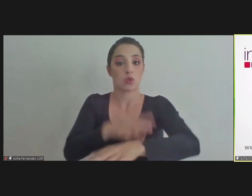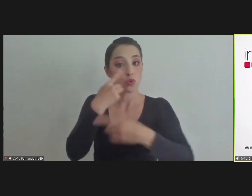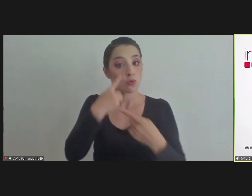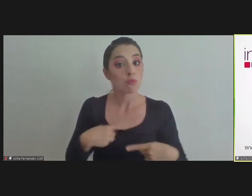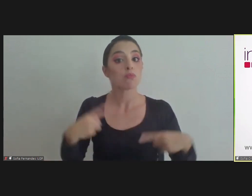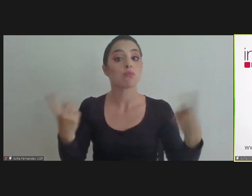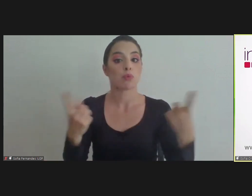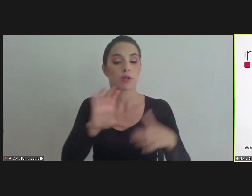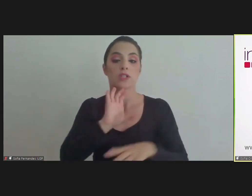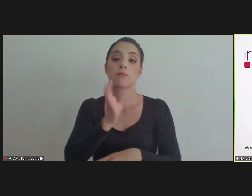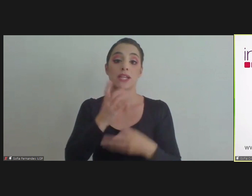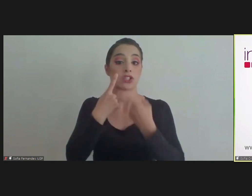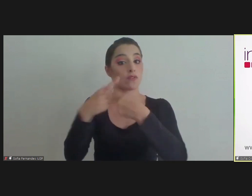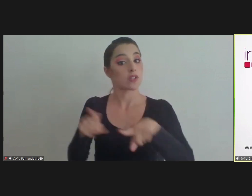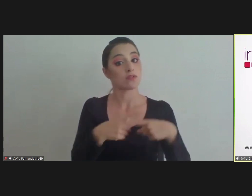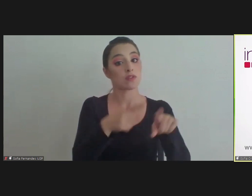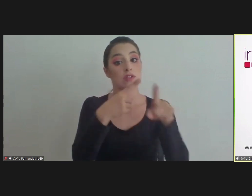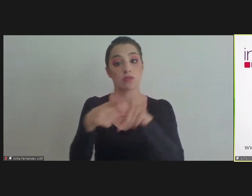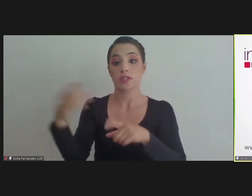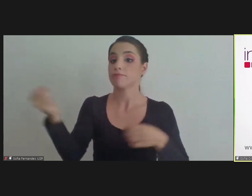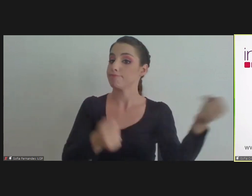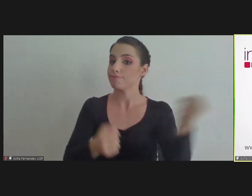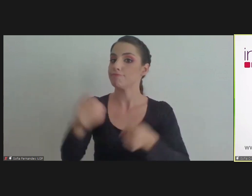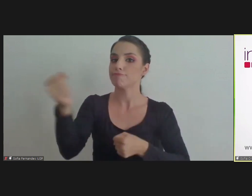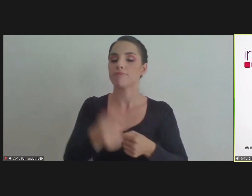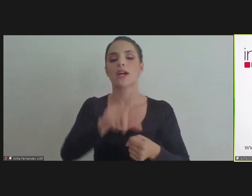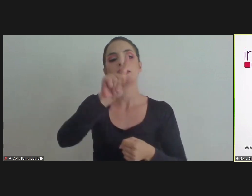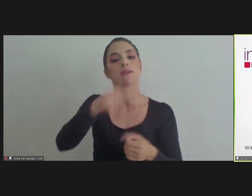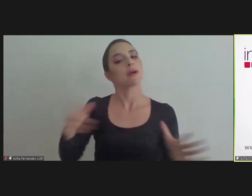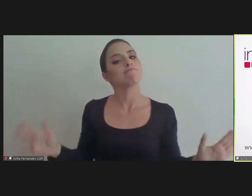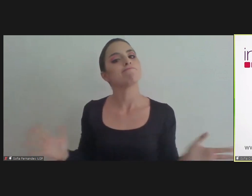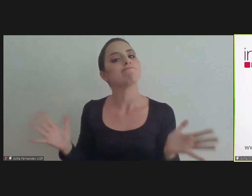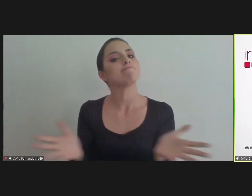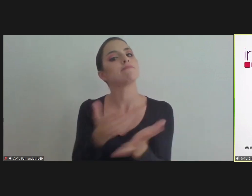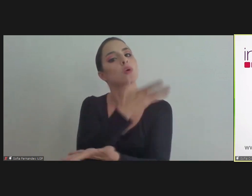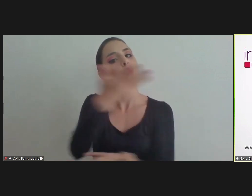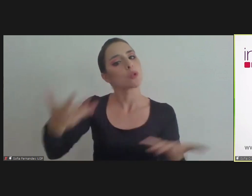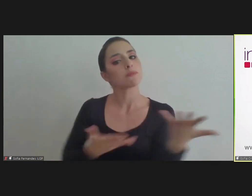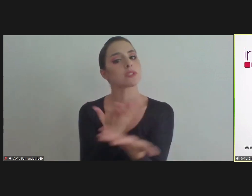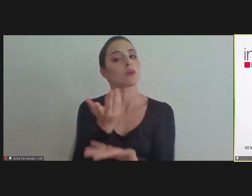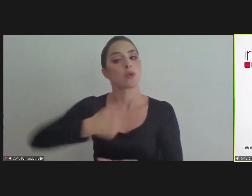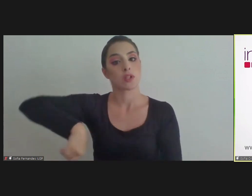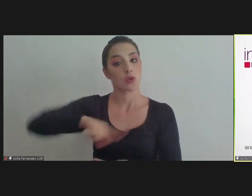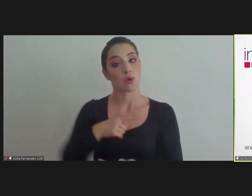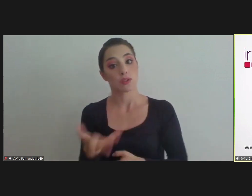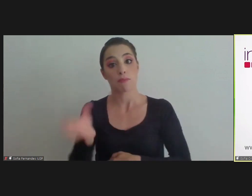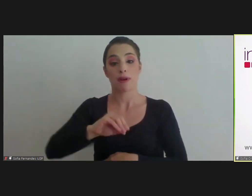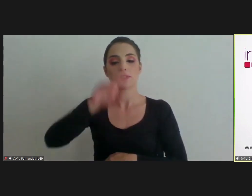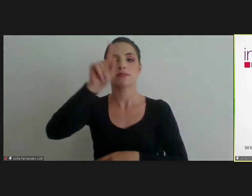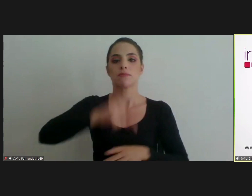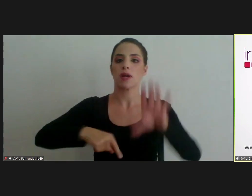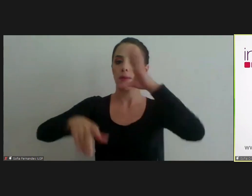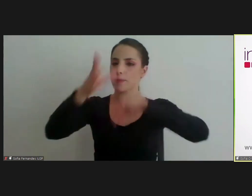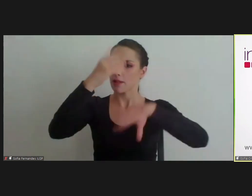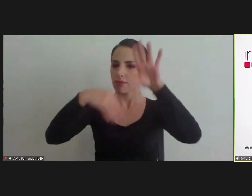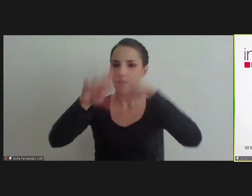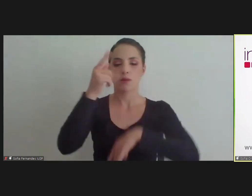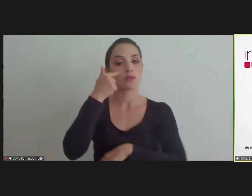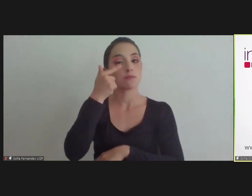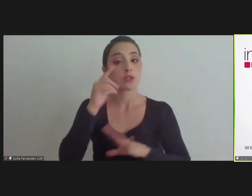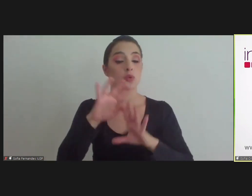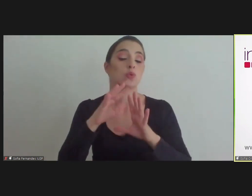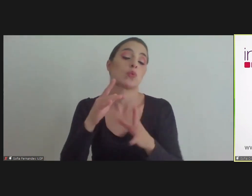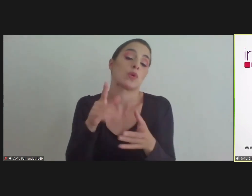países, potenciar a inovação pública e a colaboração entre nós e aprender com o conhecimento gerado para